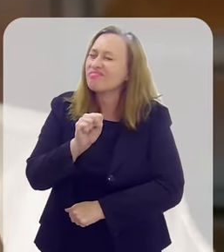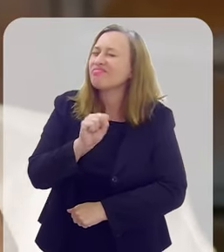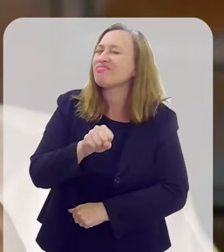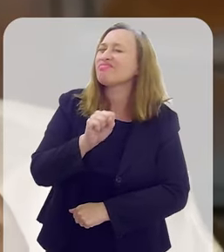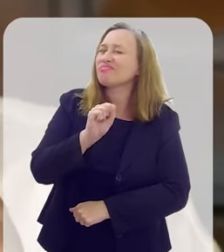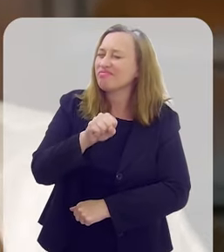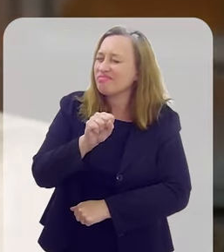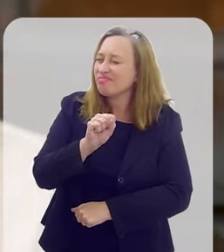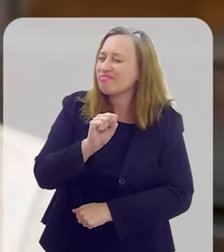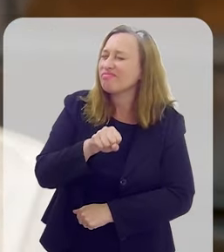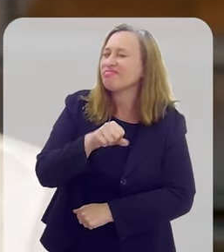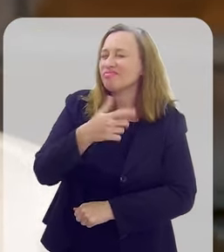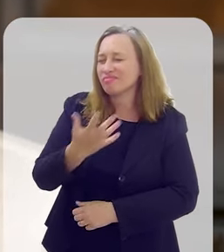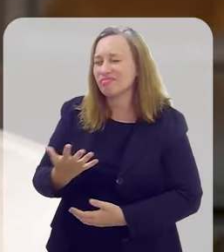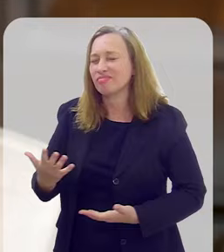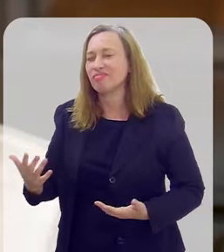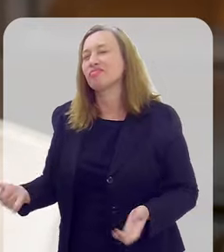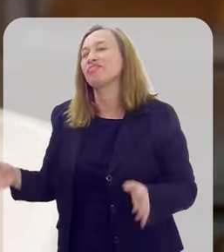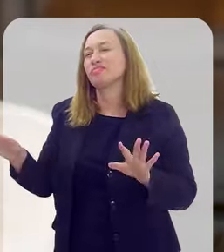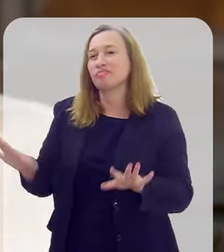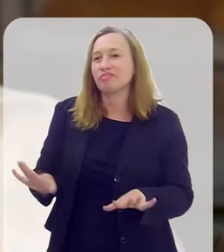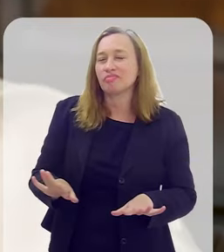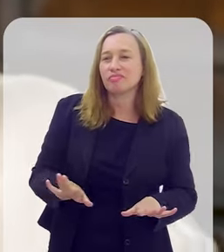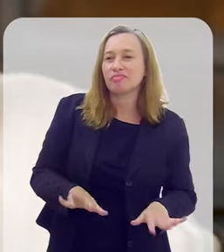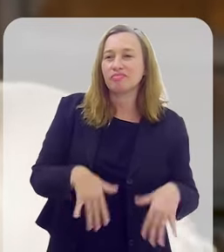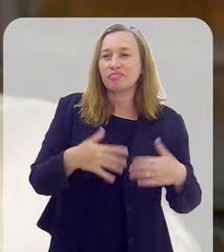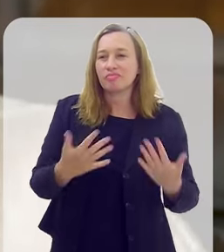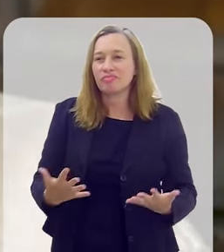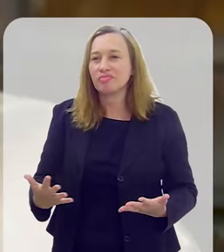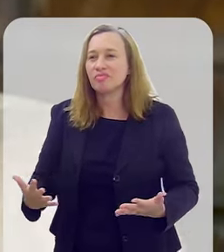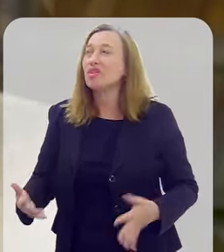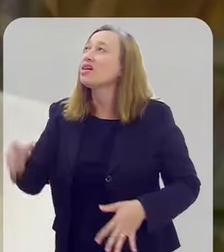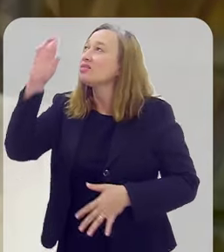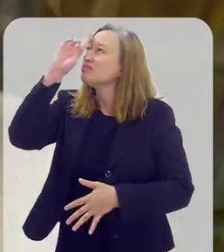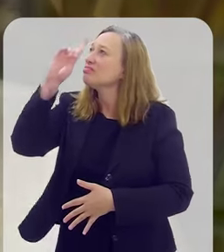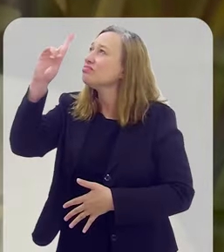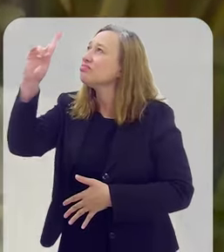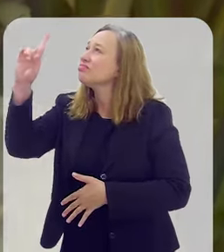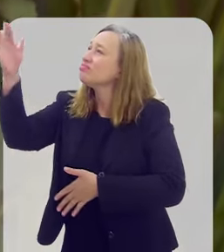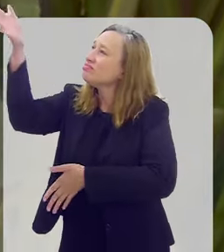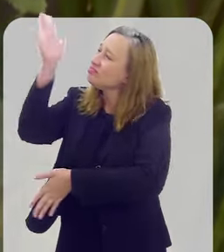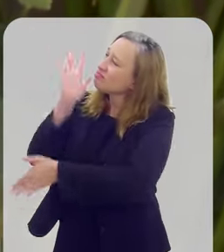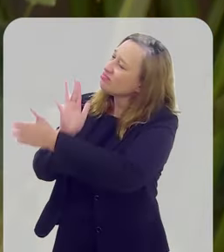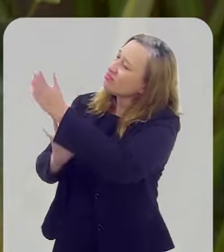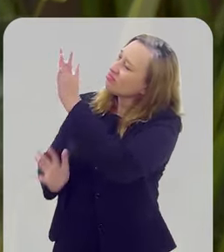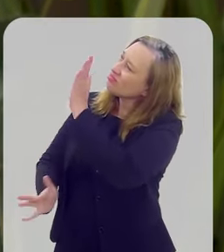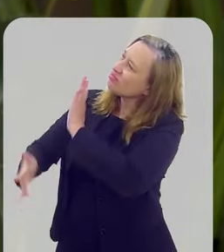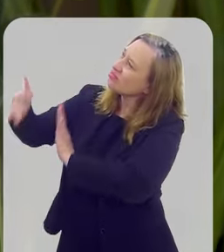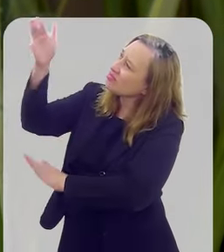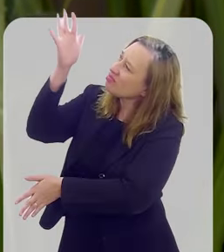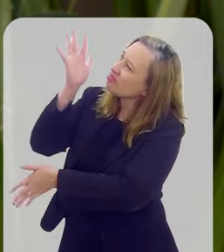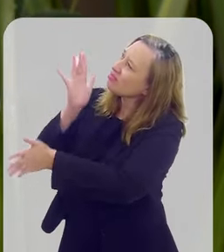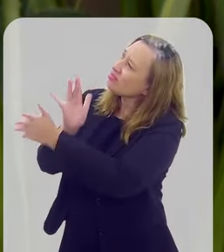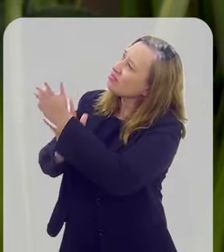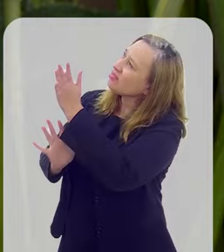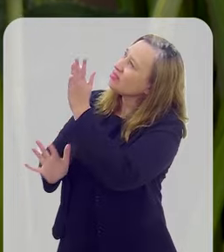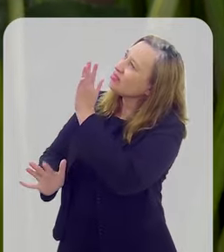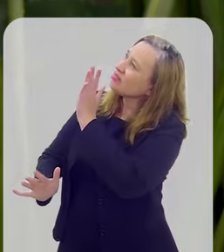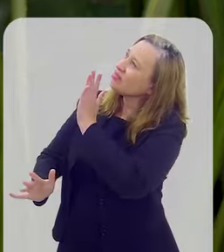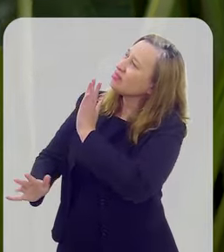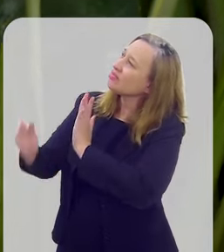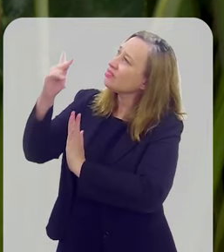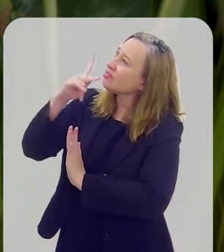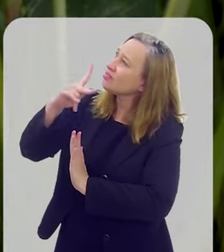pai eu vou me cobre Senhor com